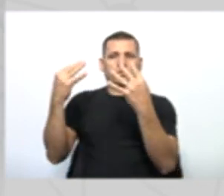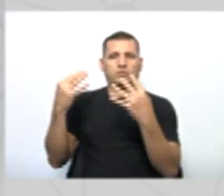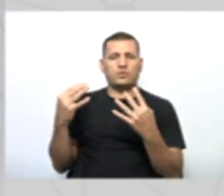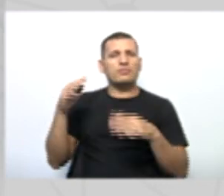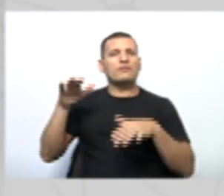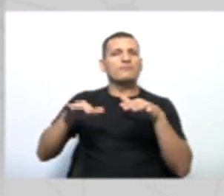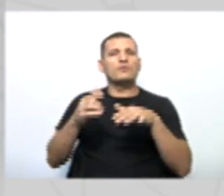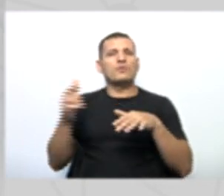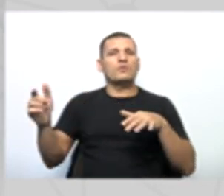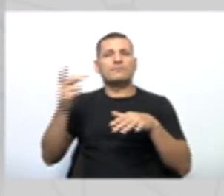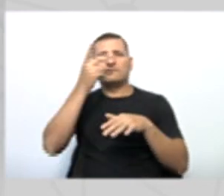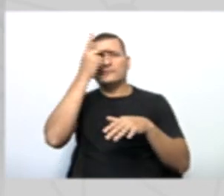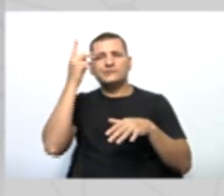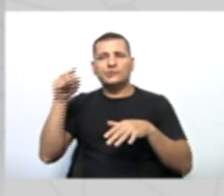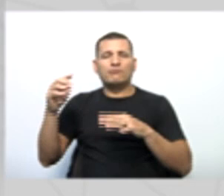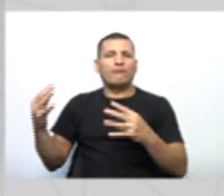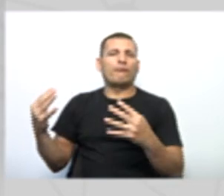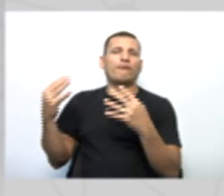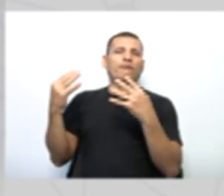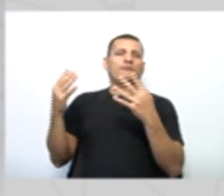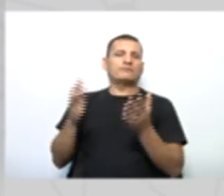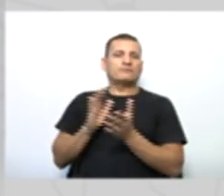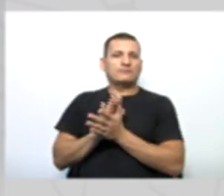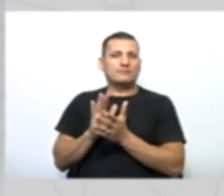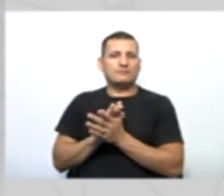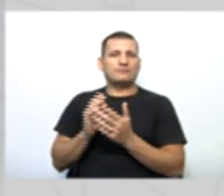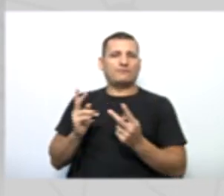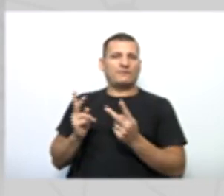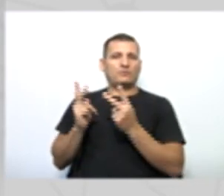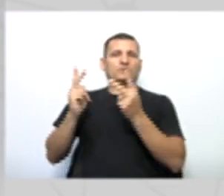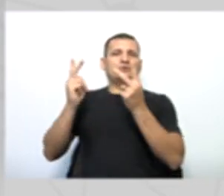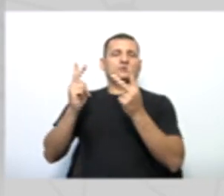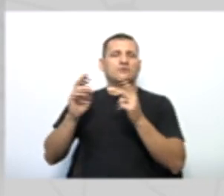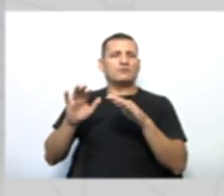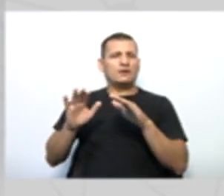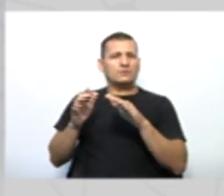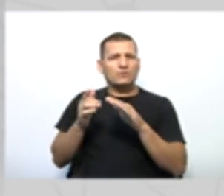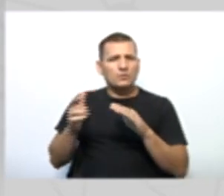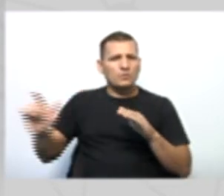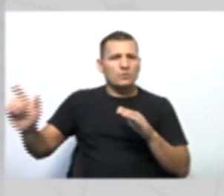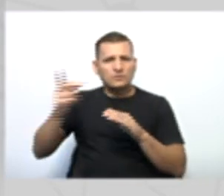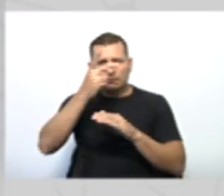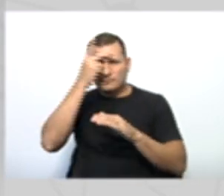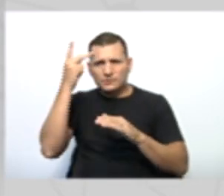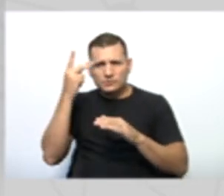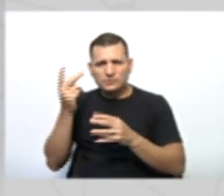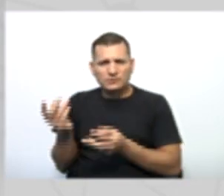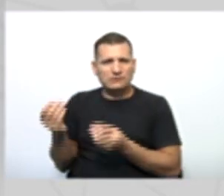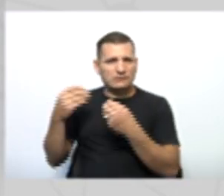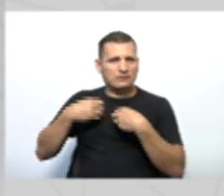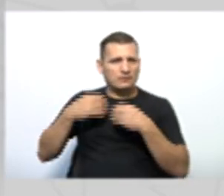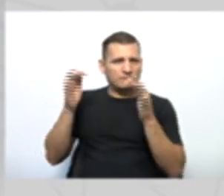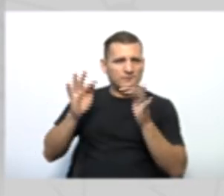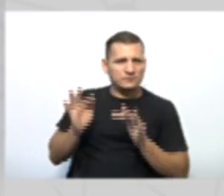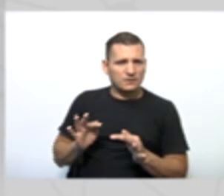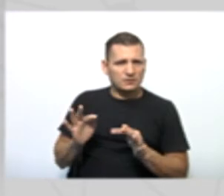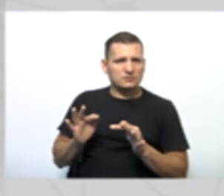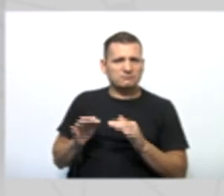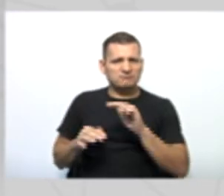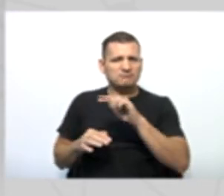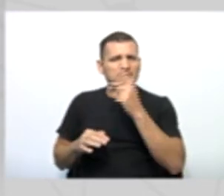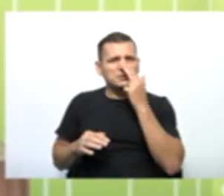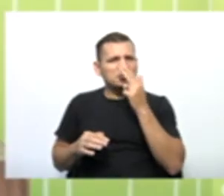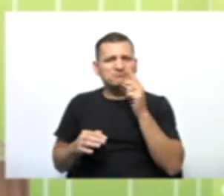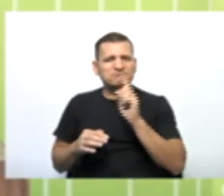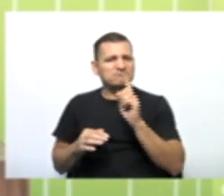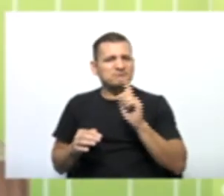outras pessoas te considerem, te valorizem. E a ideia de que outra pessoa possa te fornecer felicidade é meio